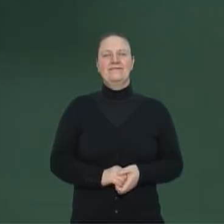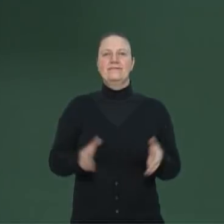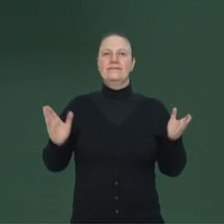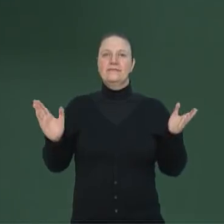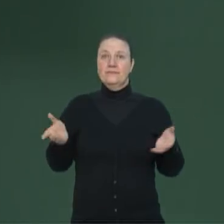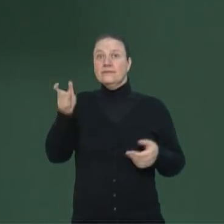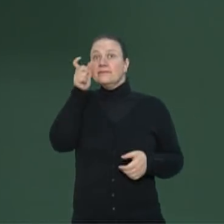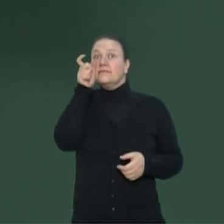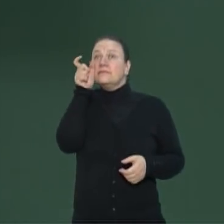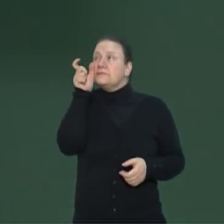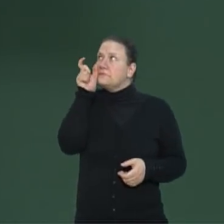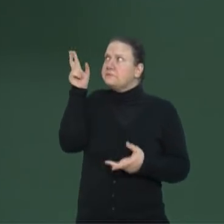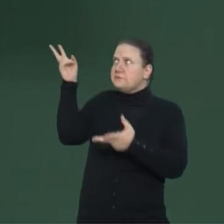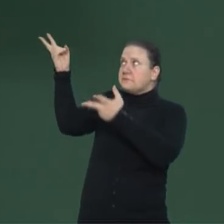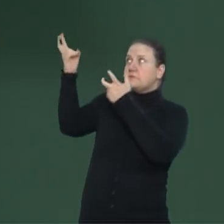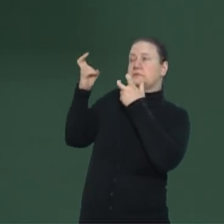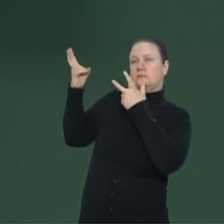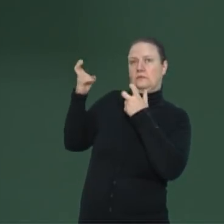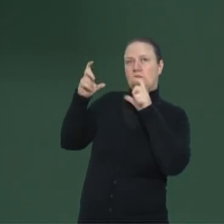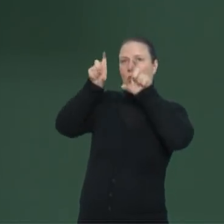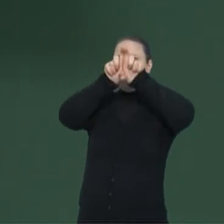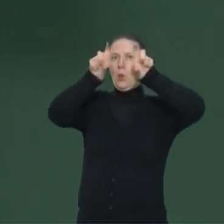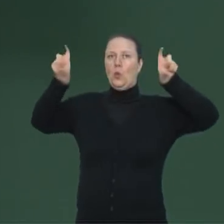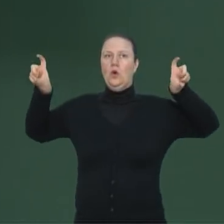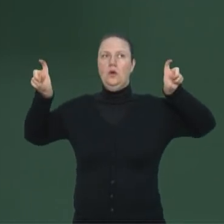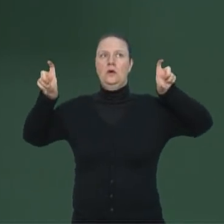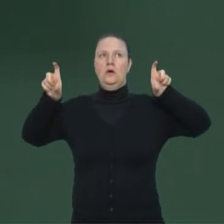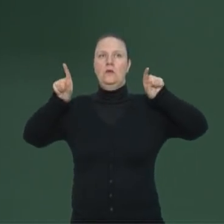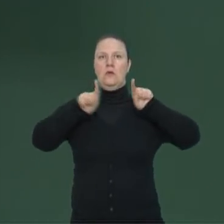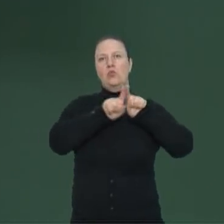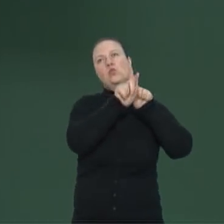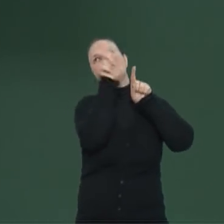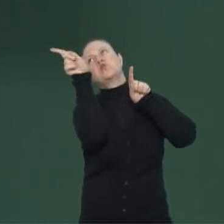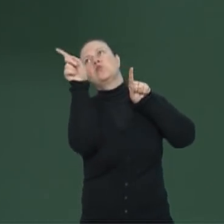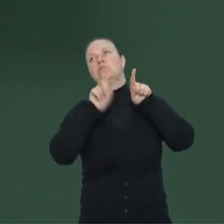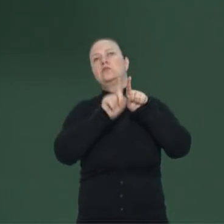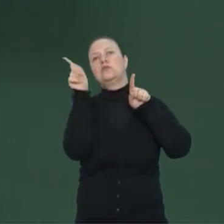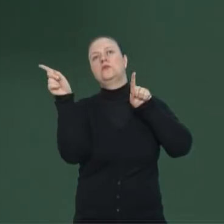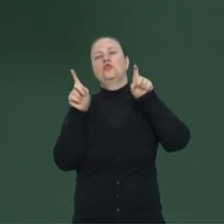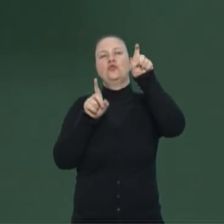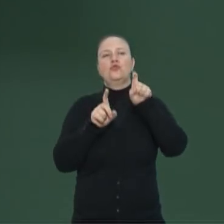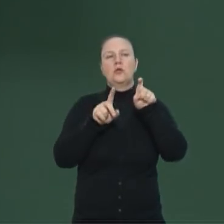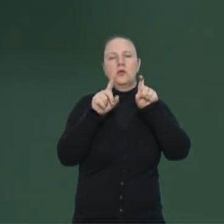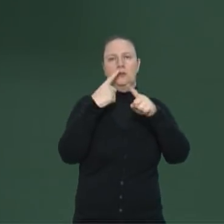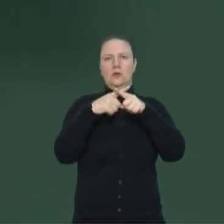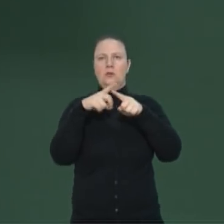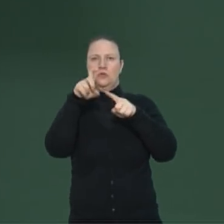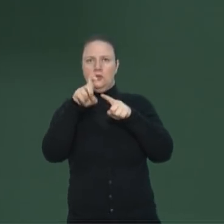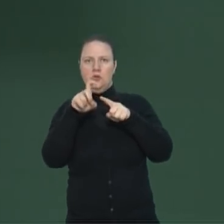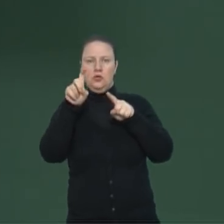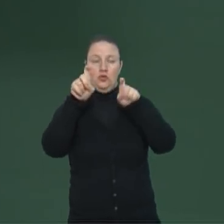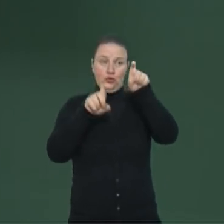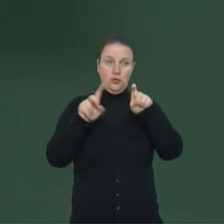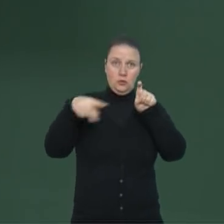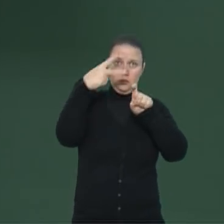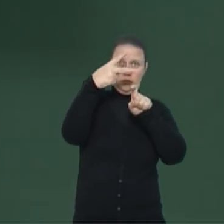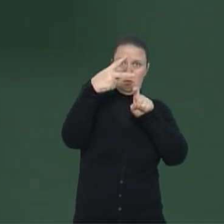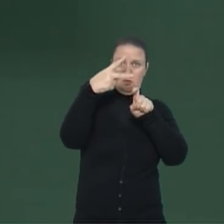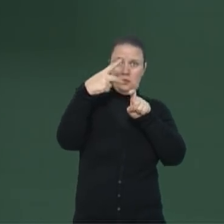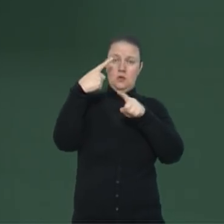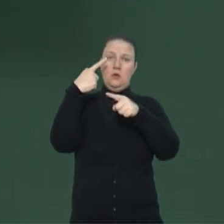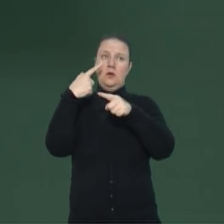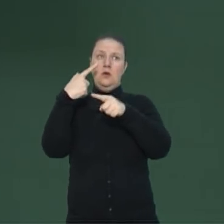Então veja, aqui está a minha equação, faço a distributiva, então fica x vezes x, x ao quadrado, x vezes 20, 20x, igual